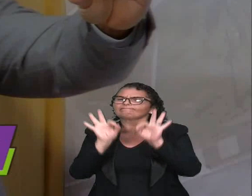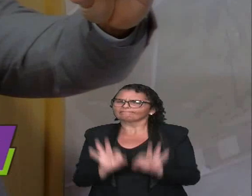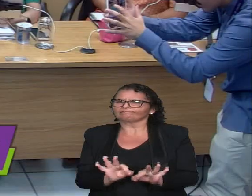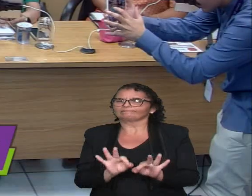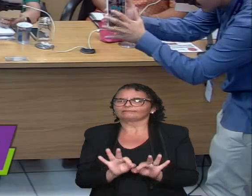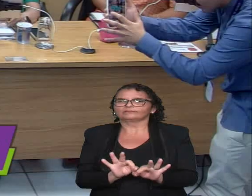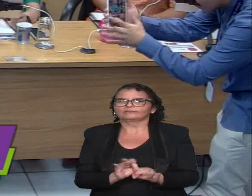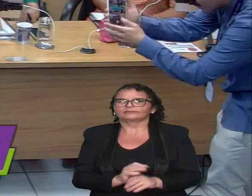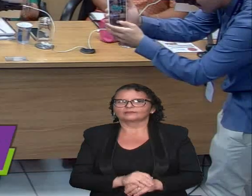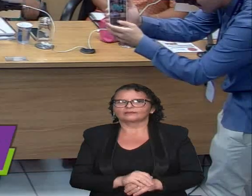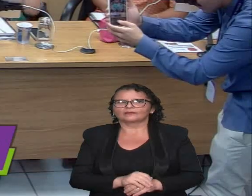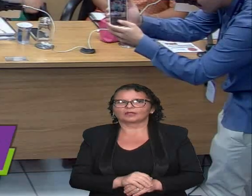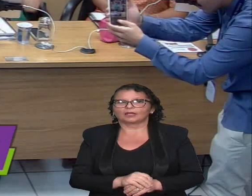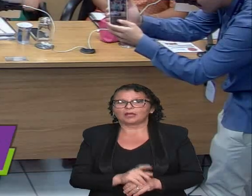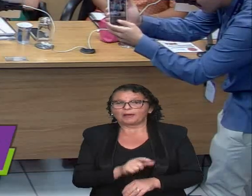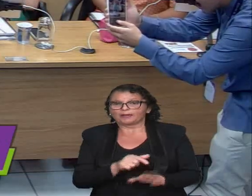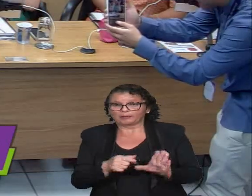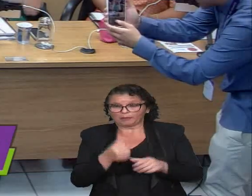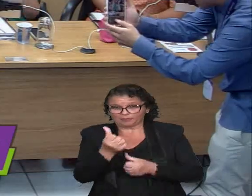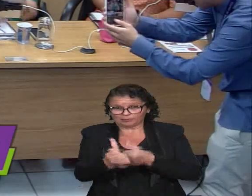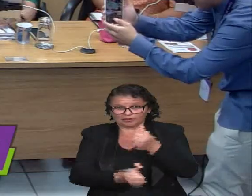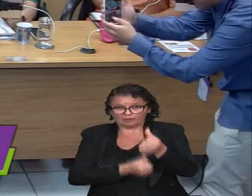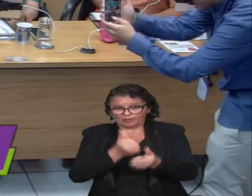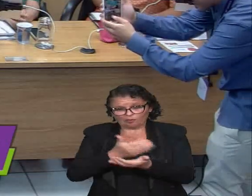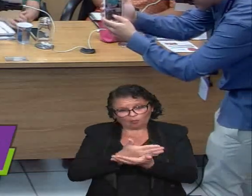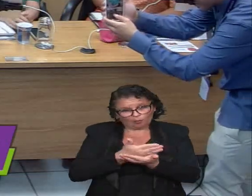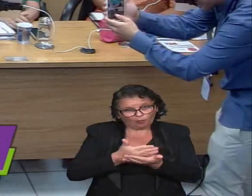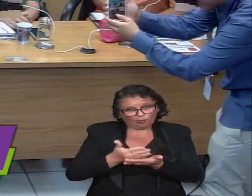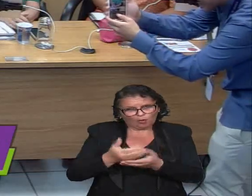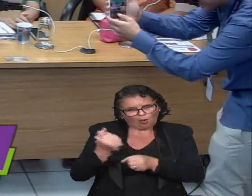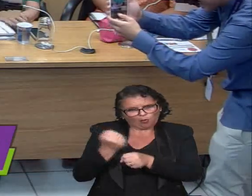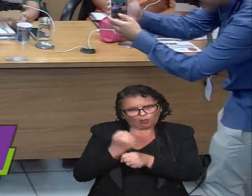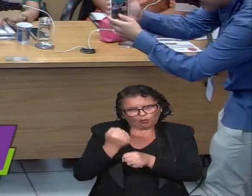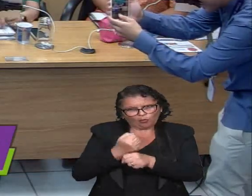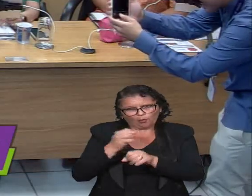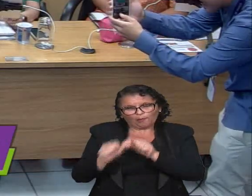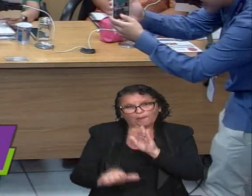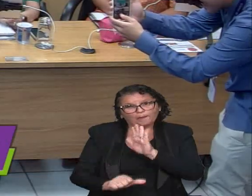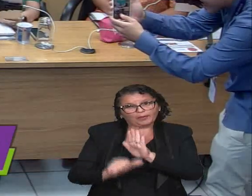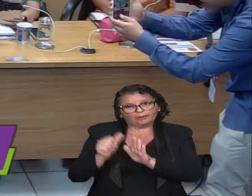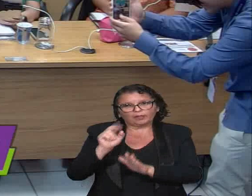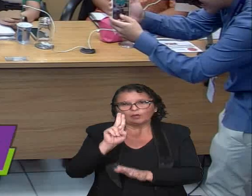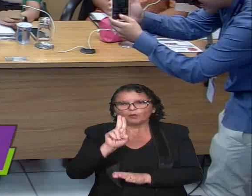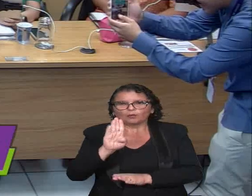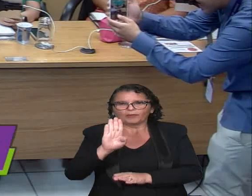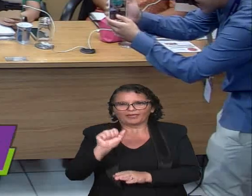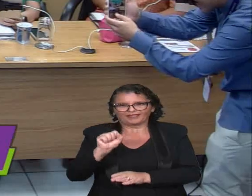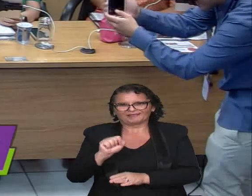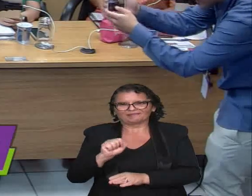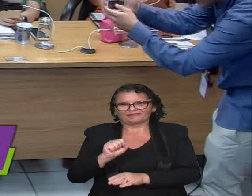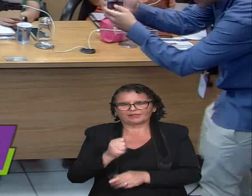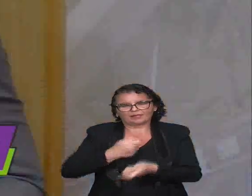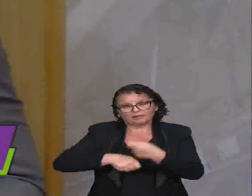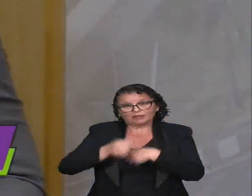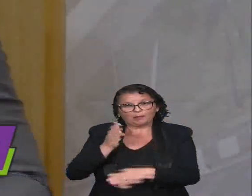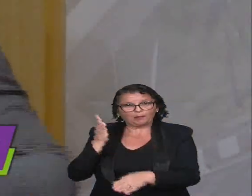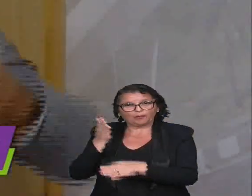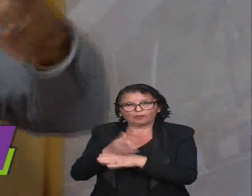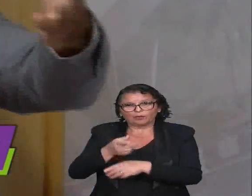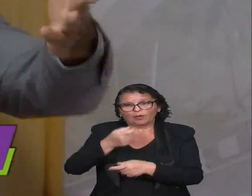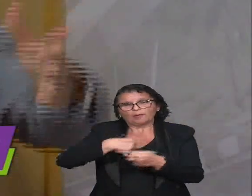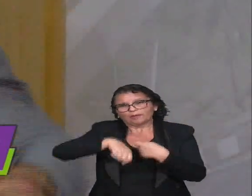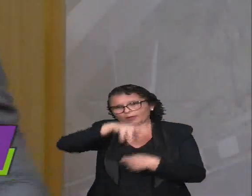e nesse primeiro semestre a gente vai iniciar a construção da primeira UBS administrada diretamente pela